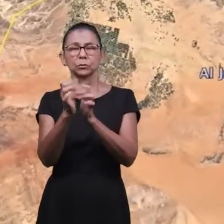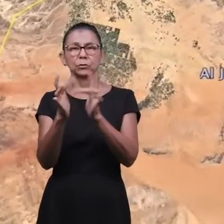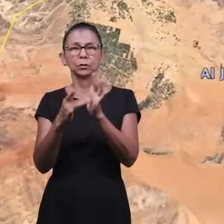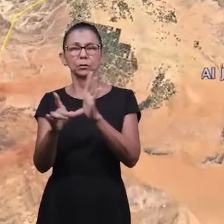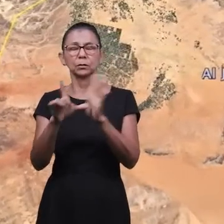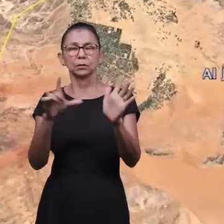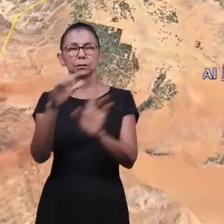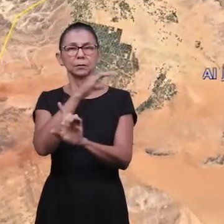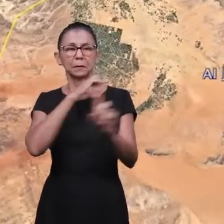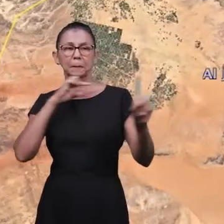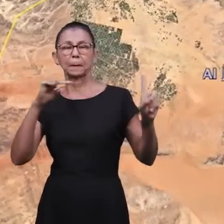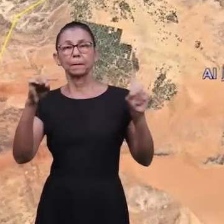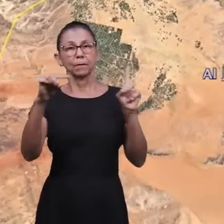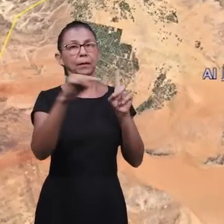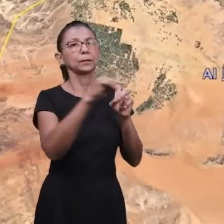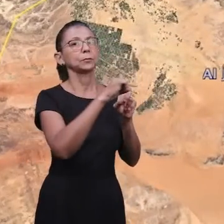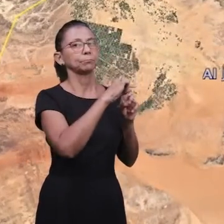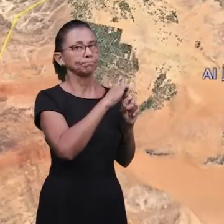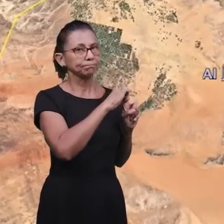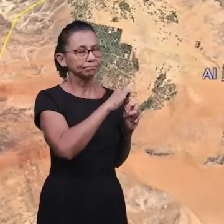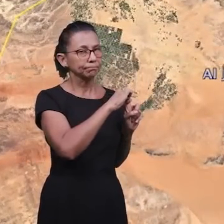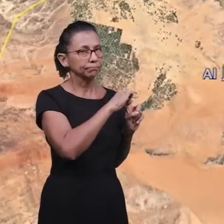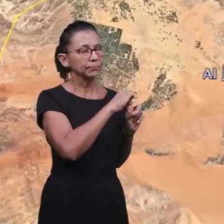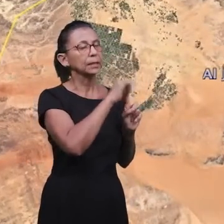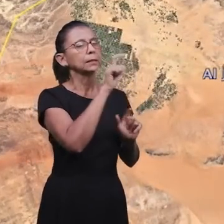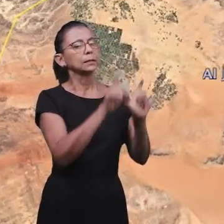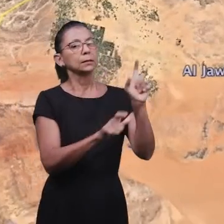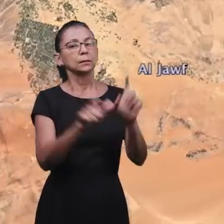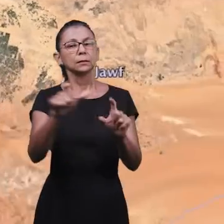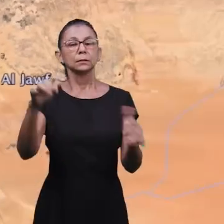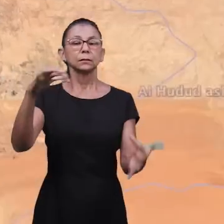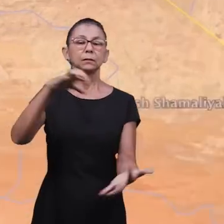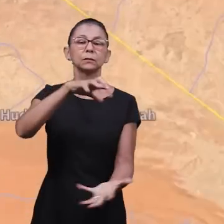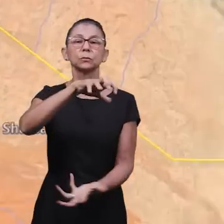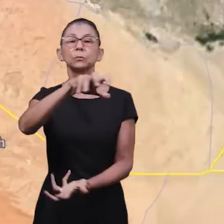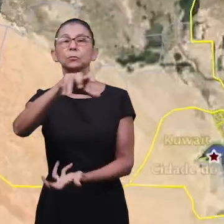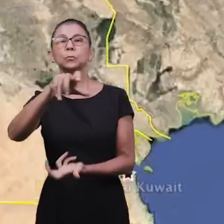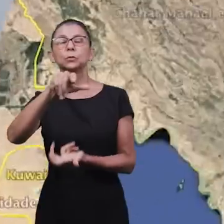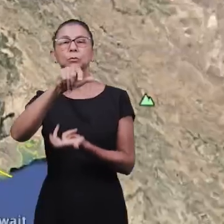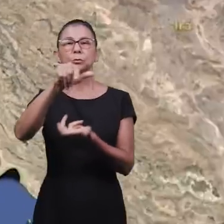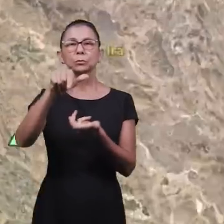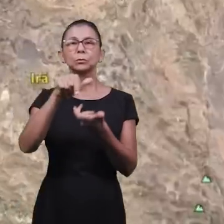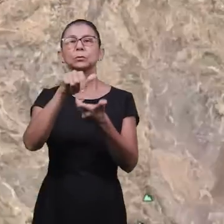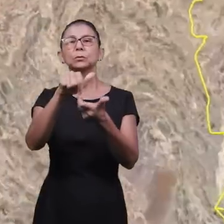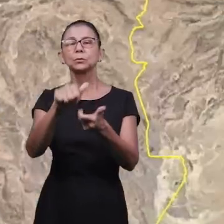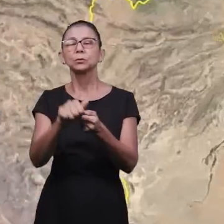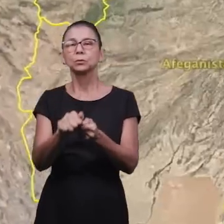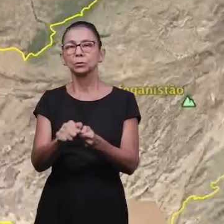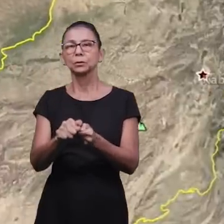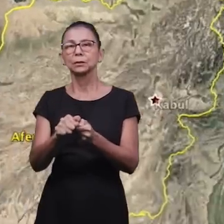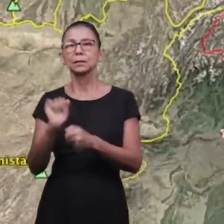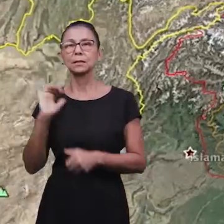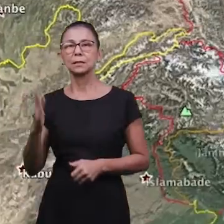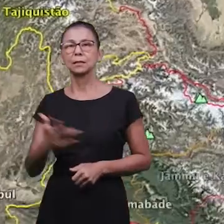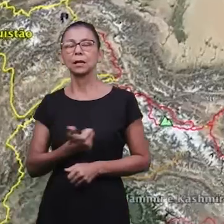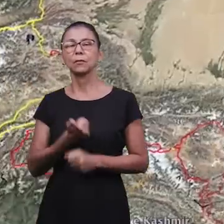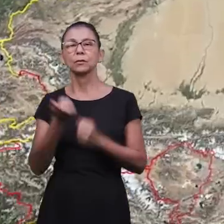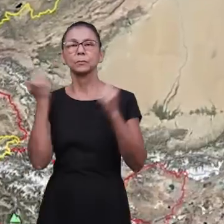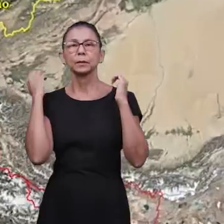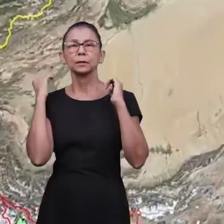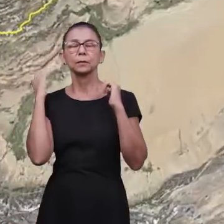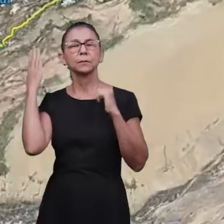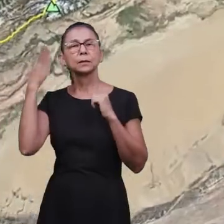na véspera de sua morte na cruz do Calvário. Pessoas de todas as partes do mundo têm sido alcançadas